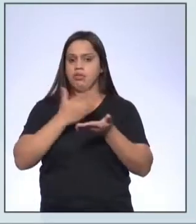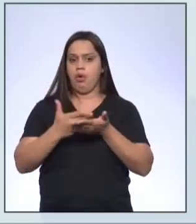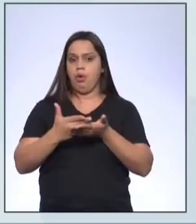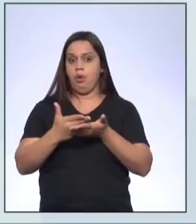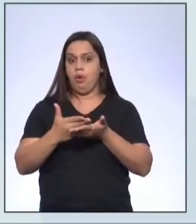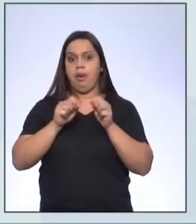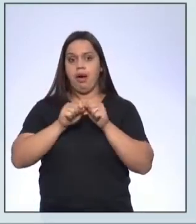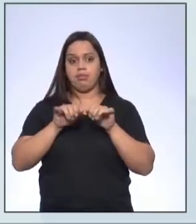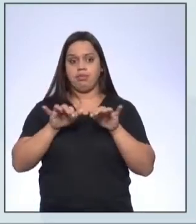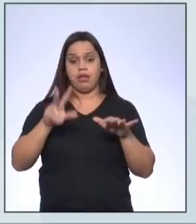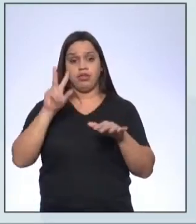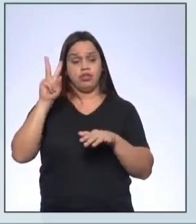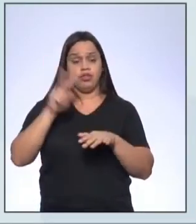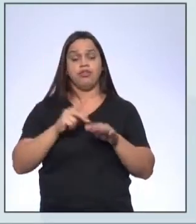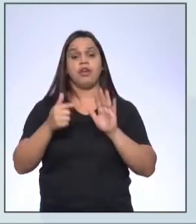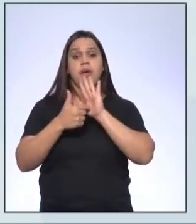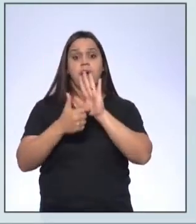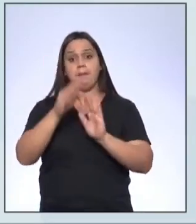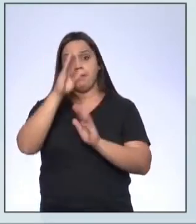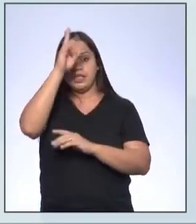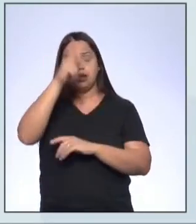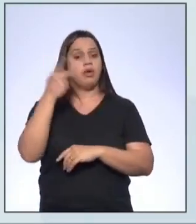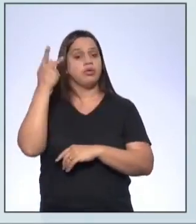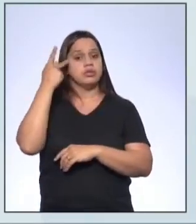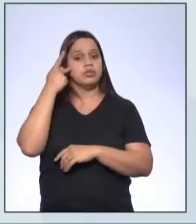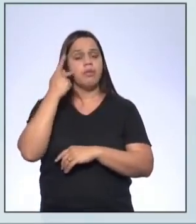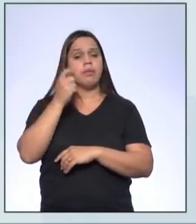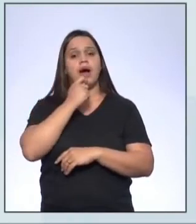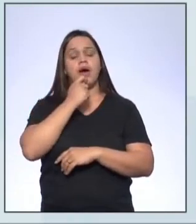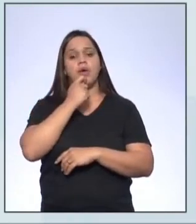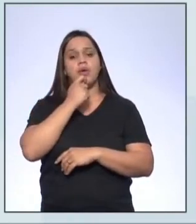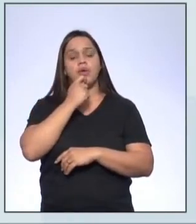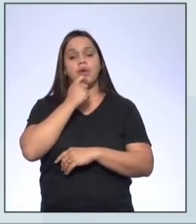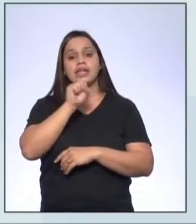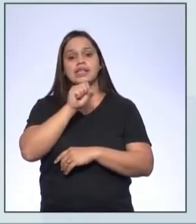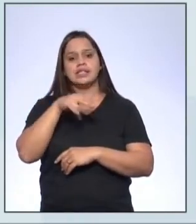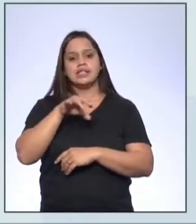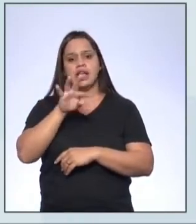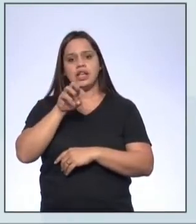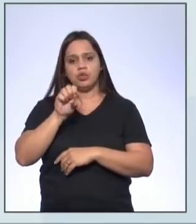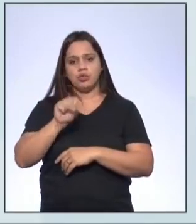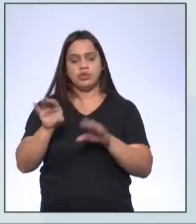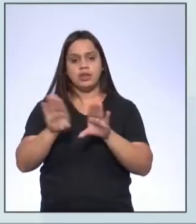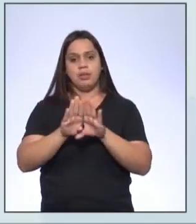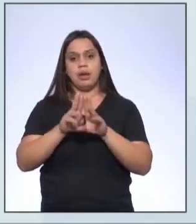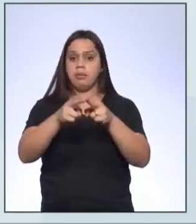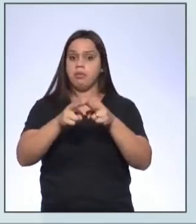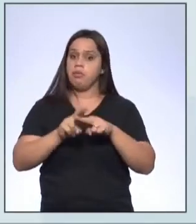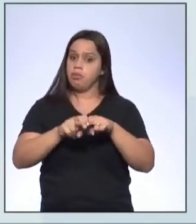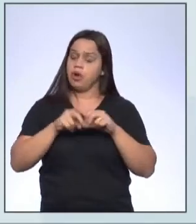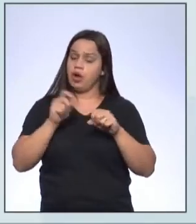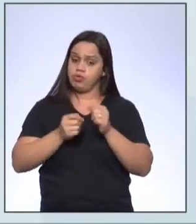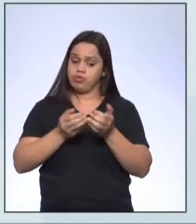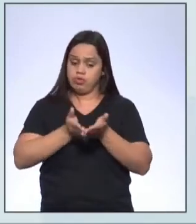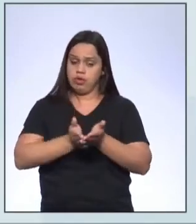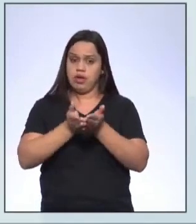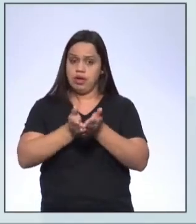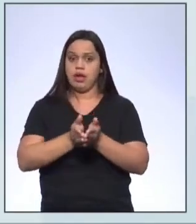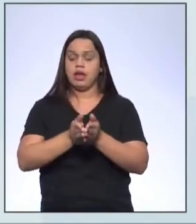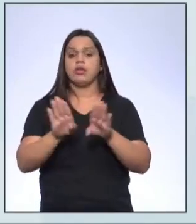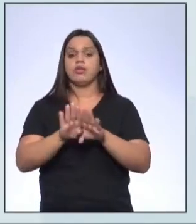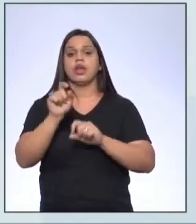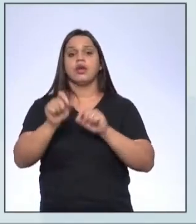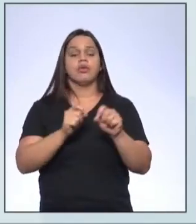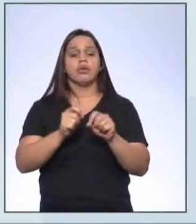o destaque aí é São Paulo e Santos, né? Santos por causa do Porto de Santos, né? Então, o litoral paulista na região